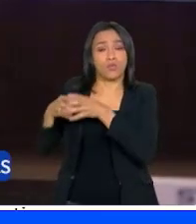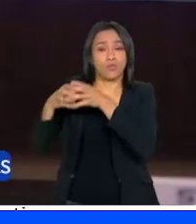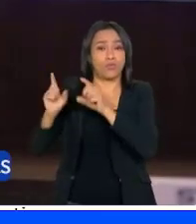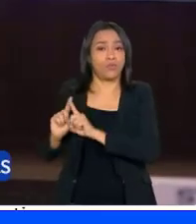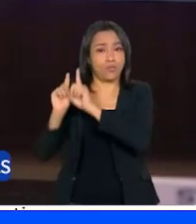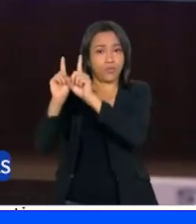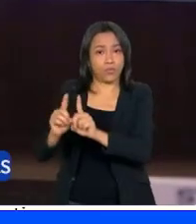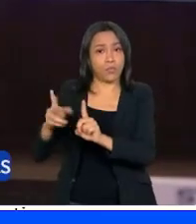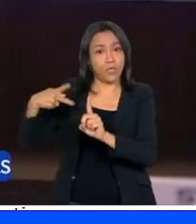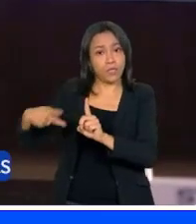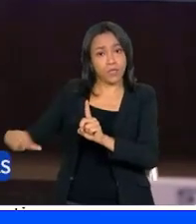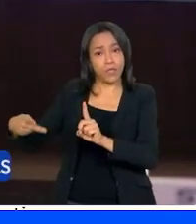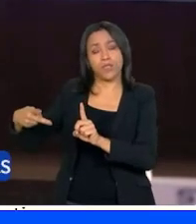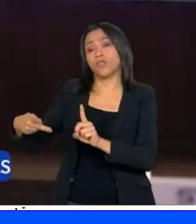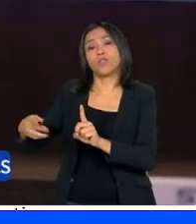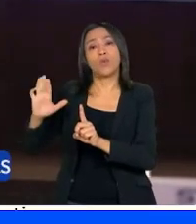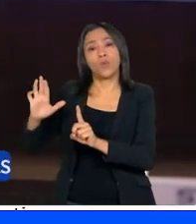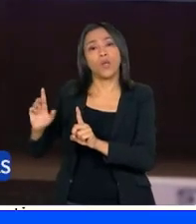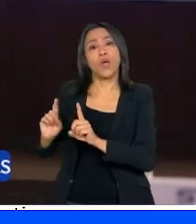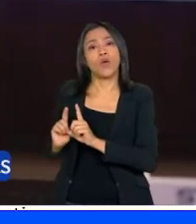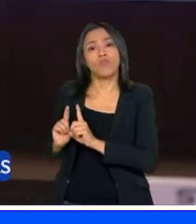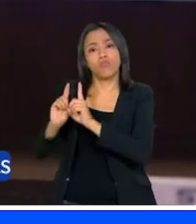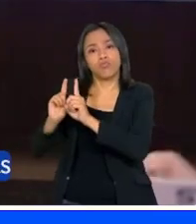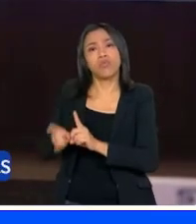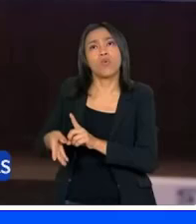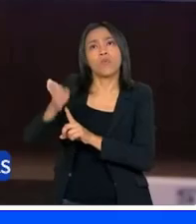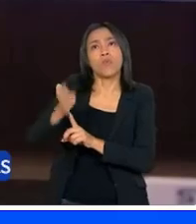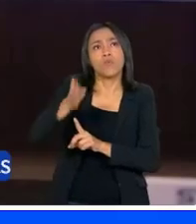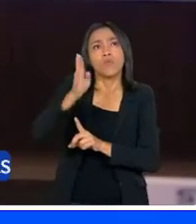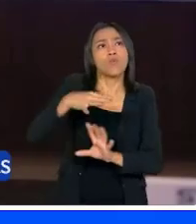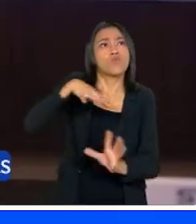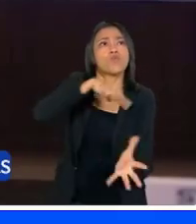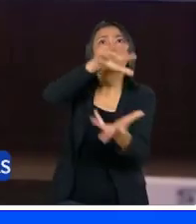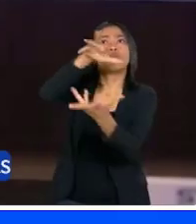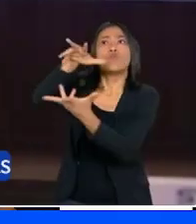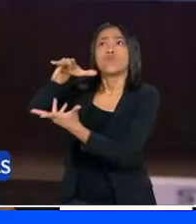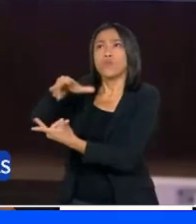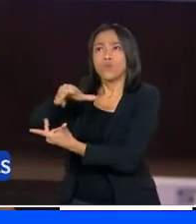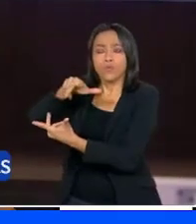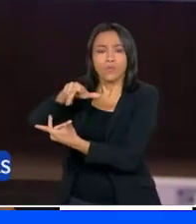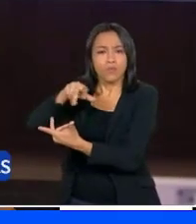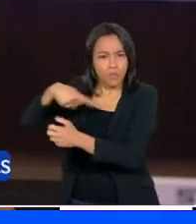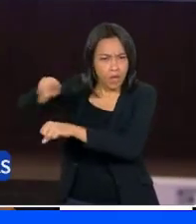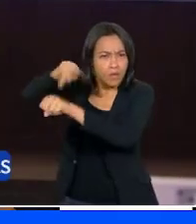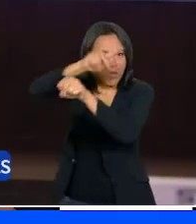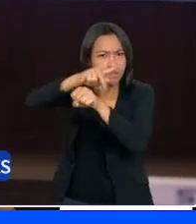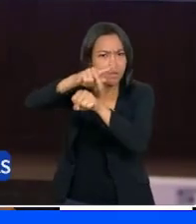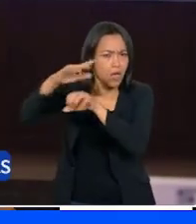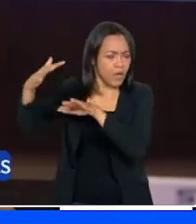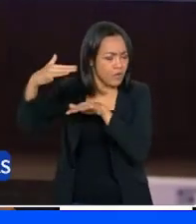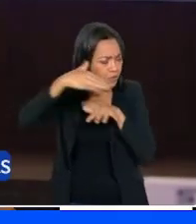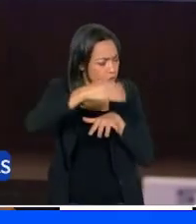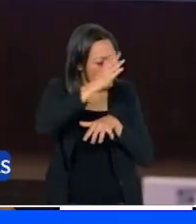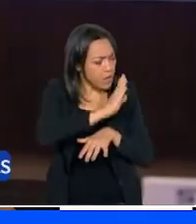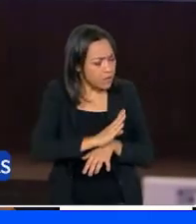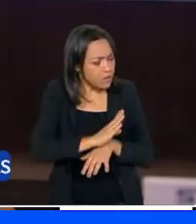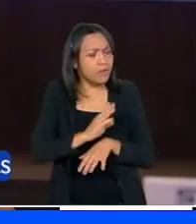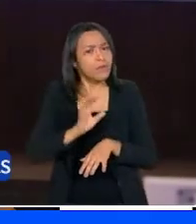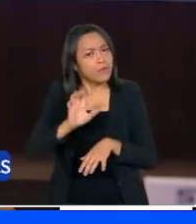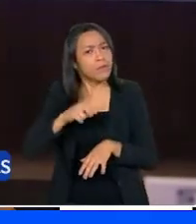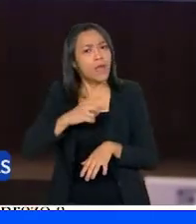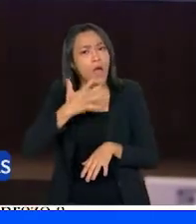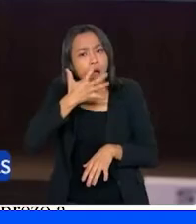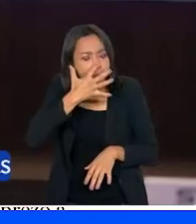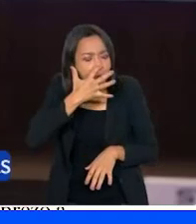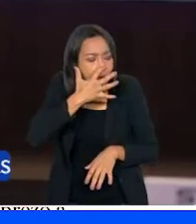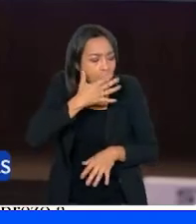2 anos e pude observar que o Brasil é um país super admirado por outros de fora, porque, sobretudo num momento como